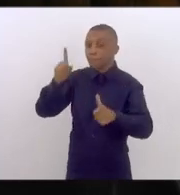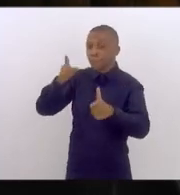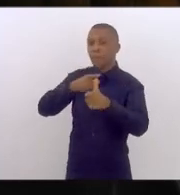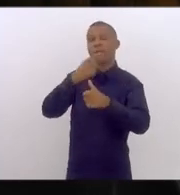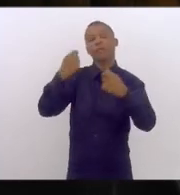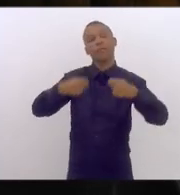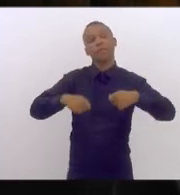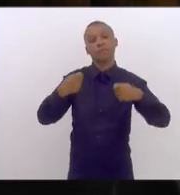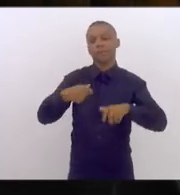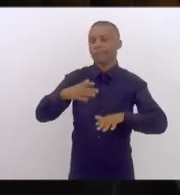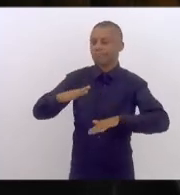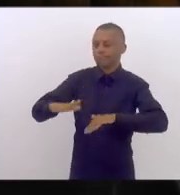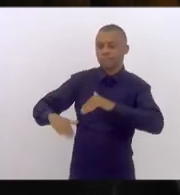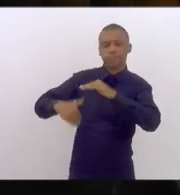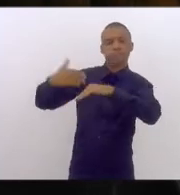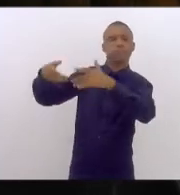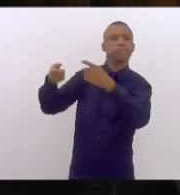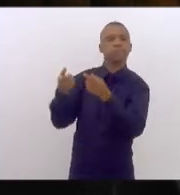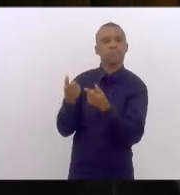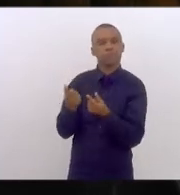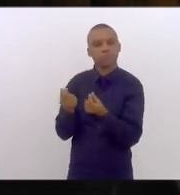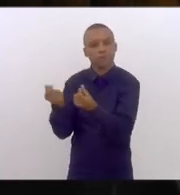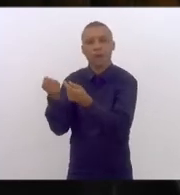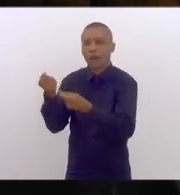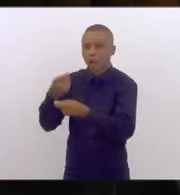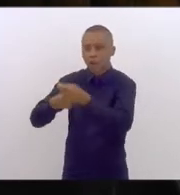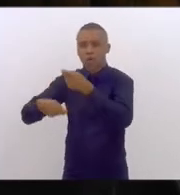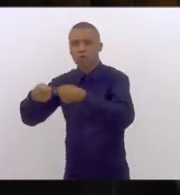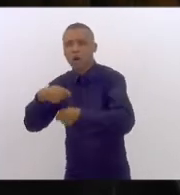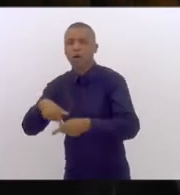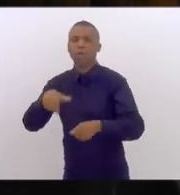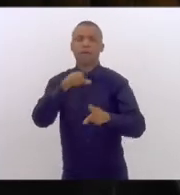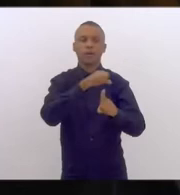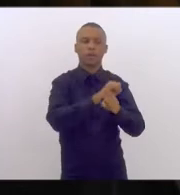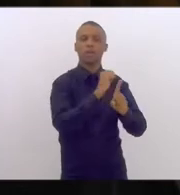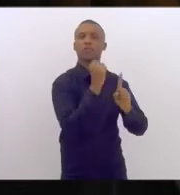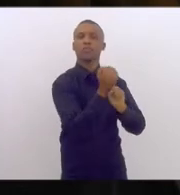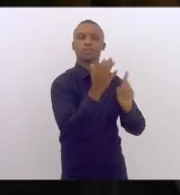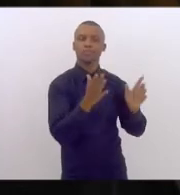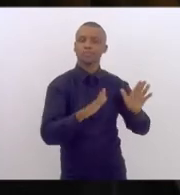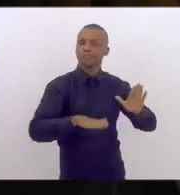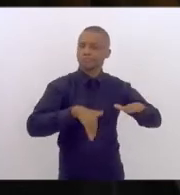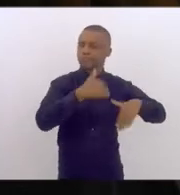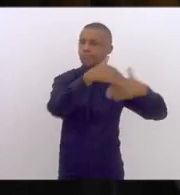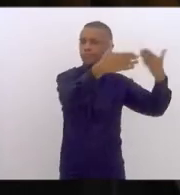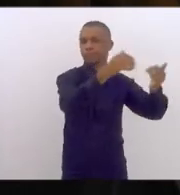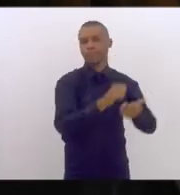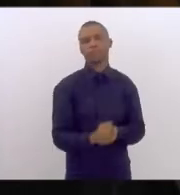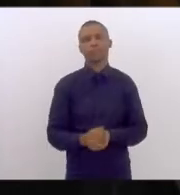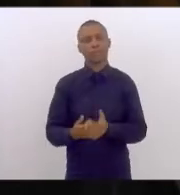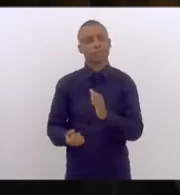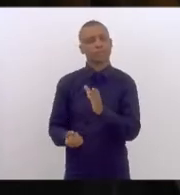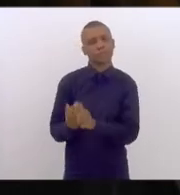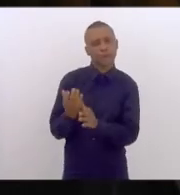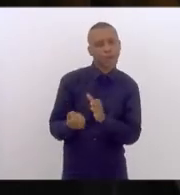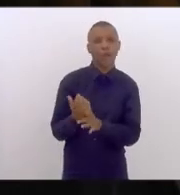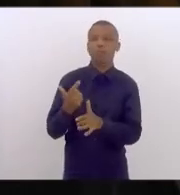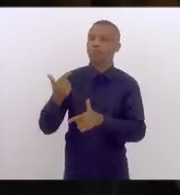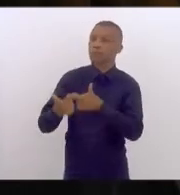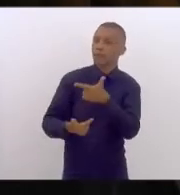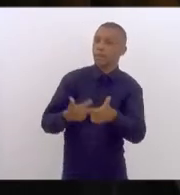se desenvolver econômica e socialmente gerando emprego e